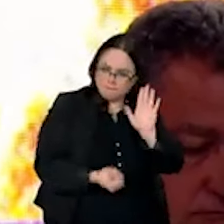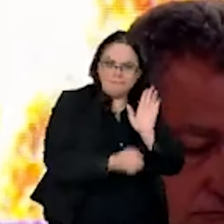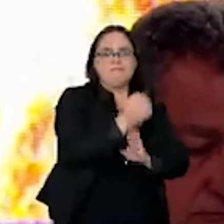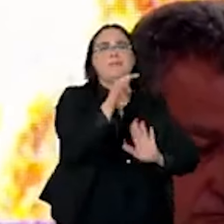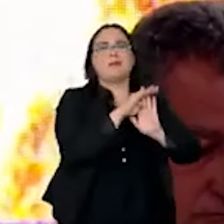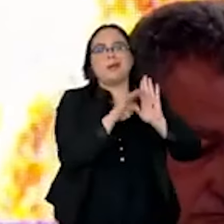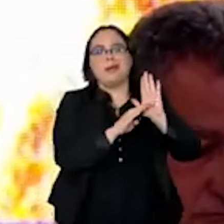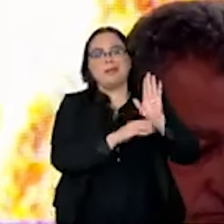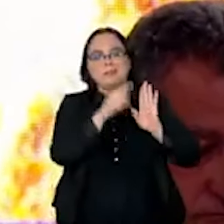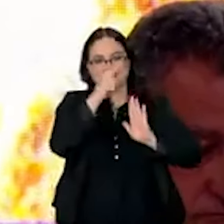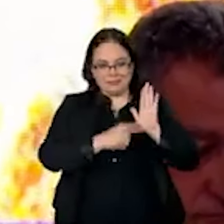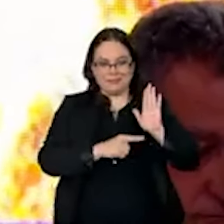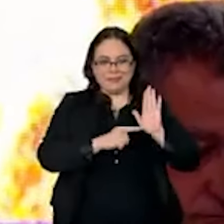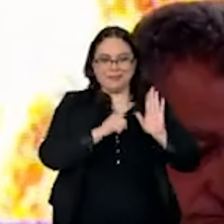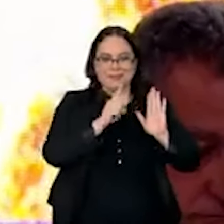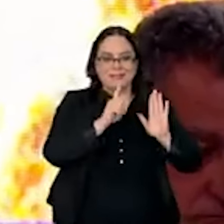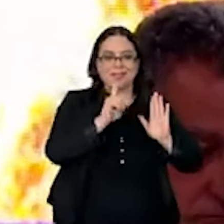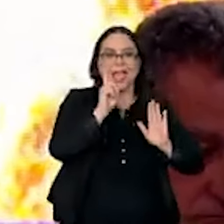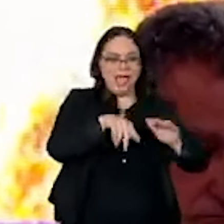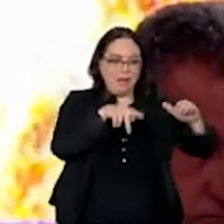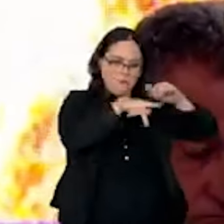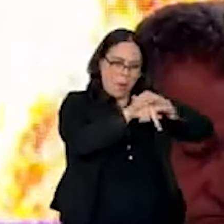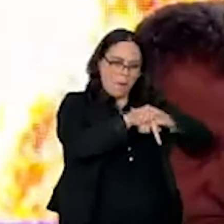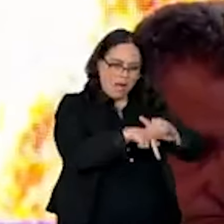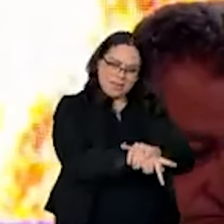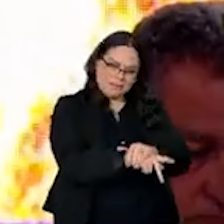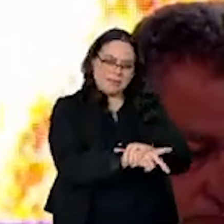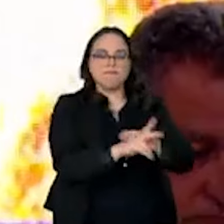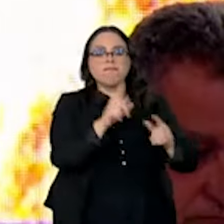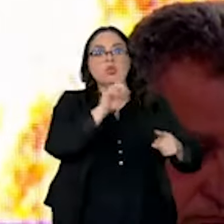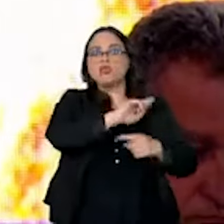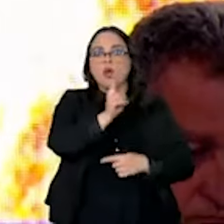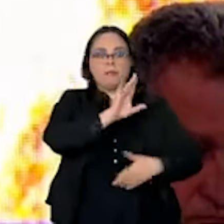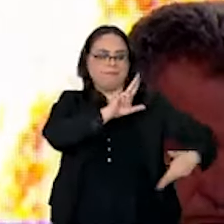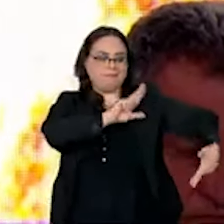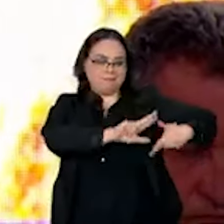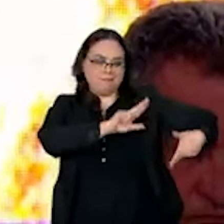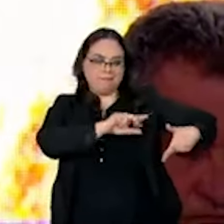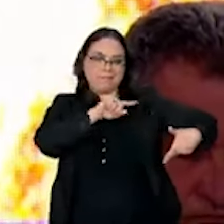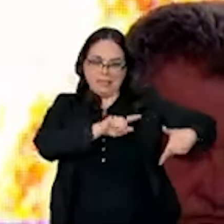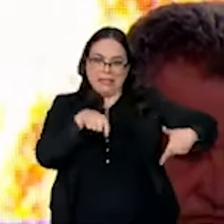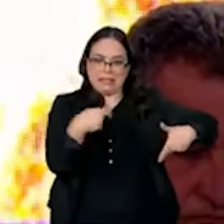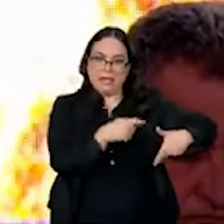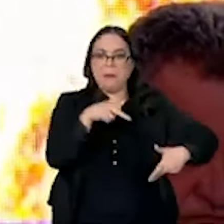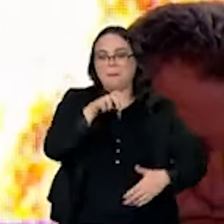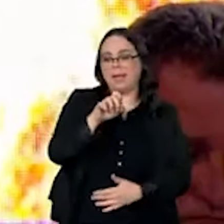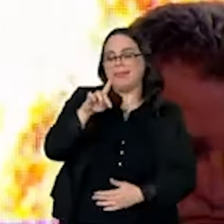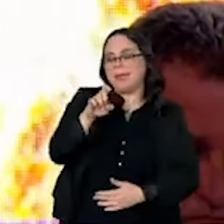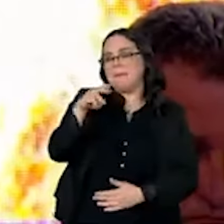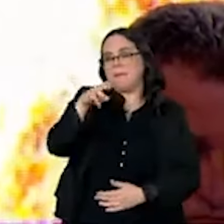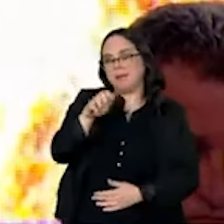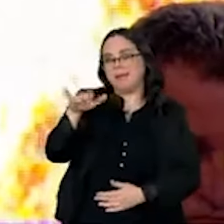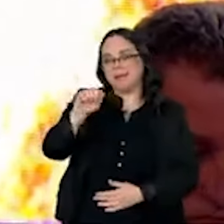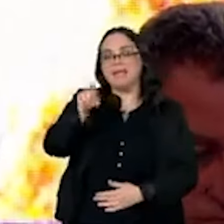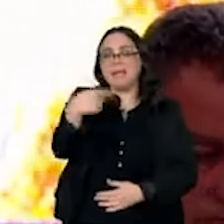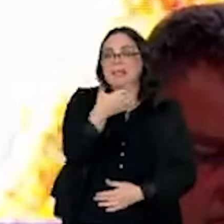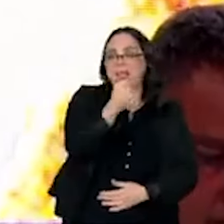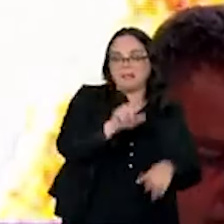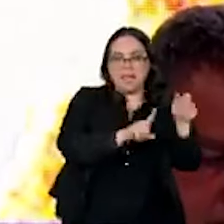programa chamado, é uma poupança chamada Pé de Meia. A gente vai dar, durante 10